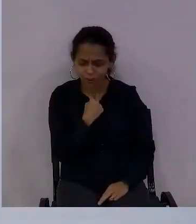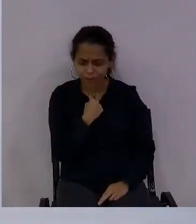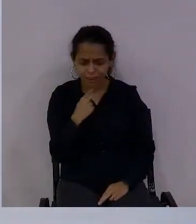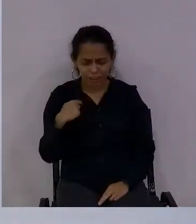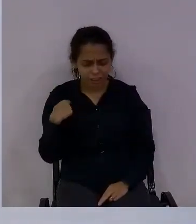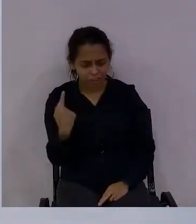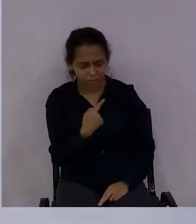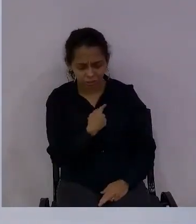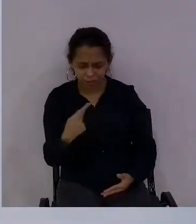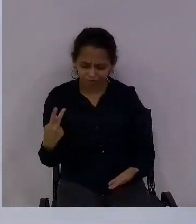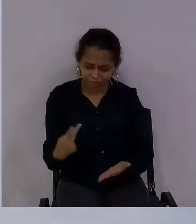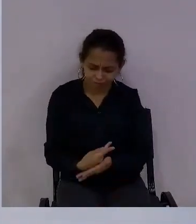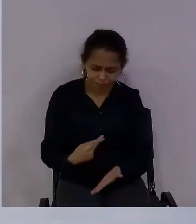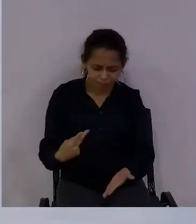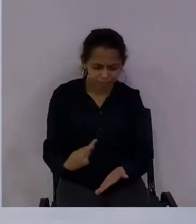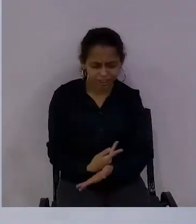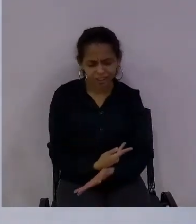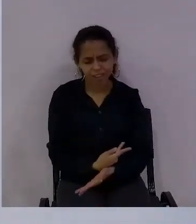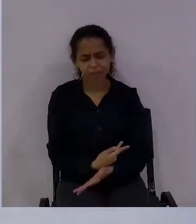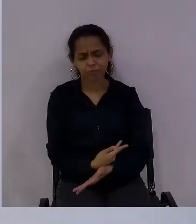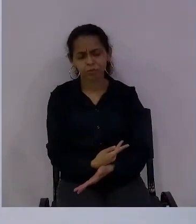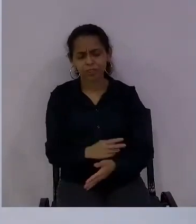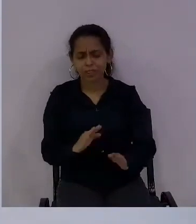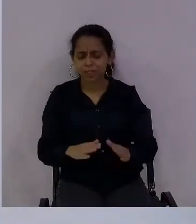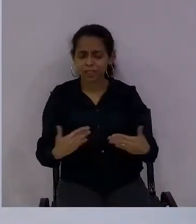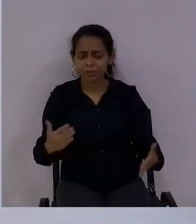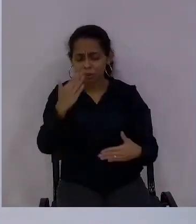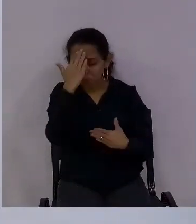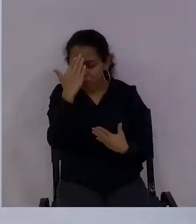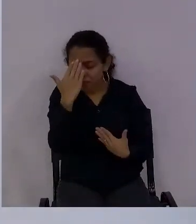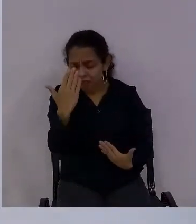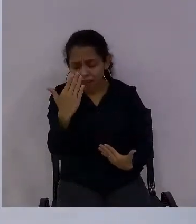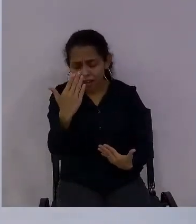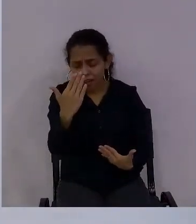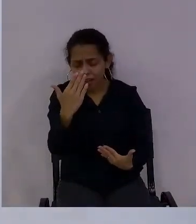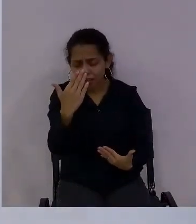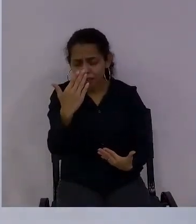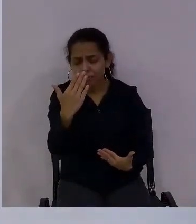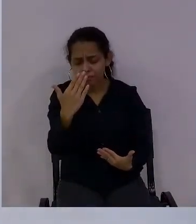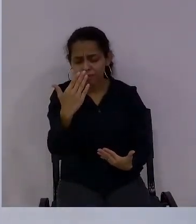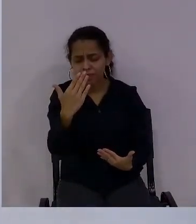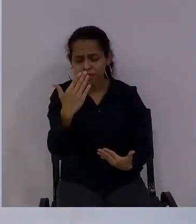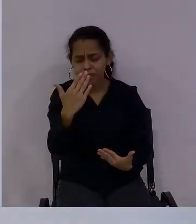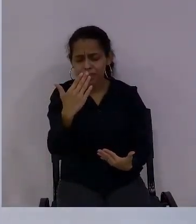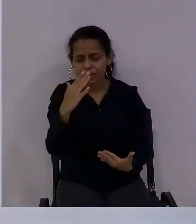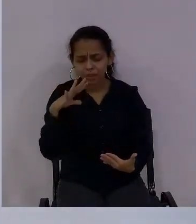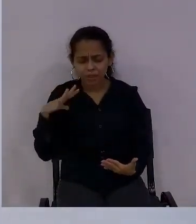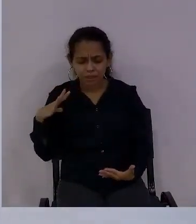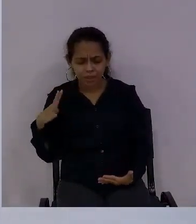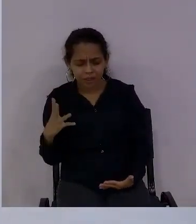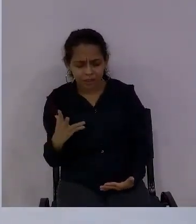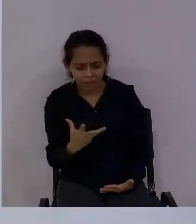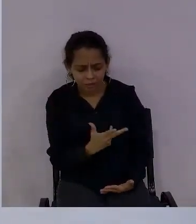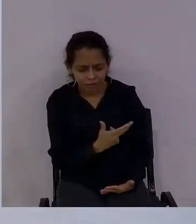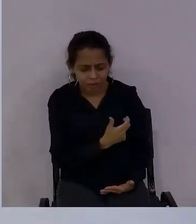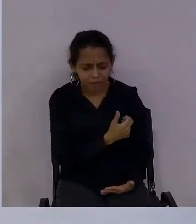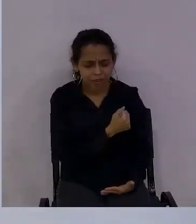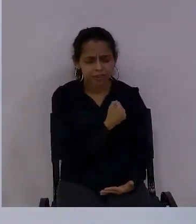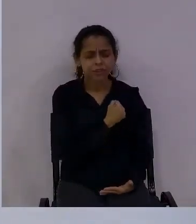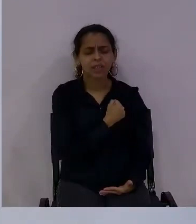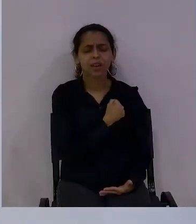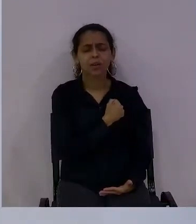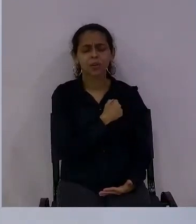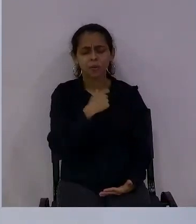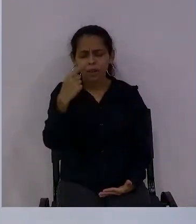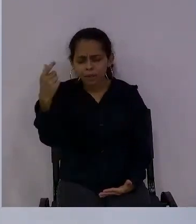erra. Obrigado porque o Senhor fez por nós. Que isso seja para nós motivação para tentar, cientes de que já